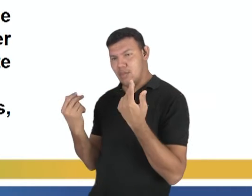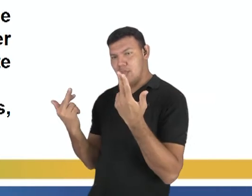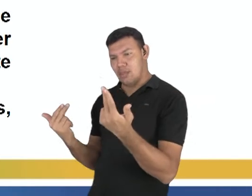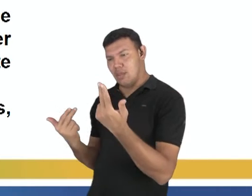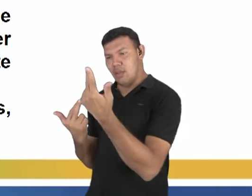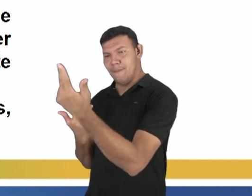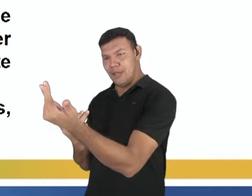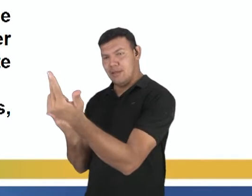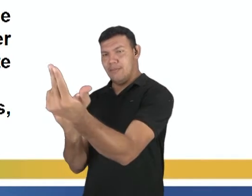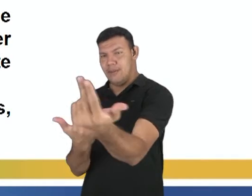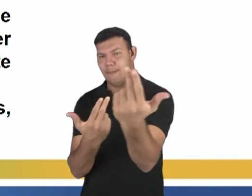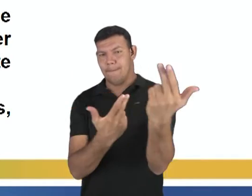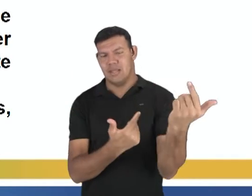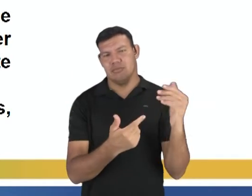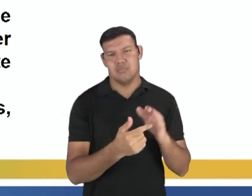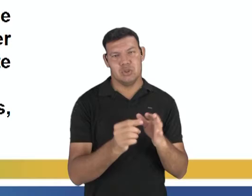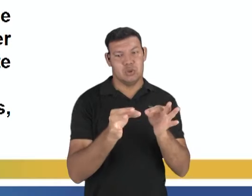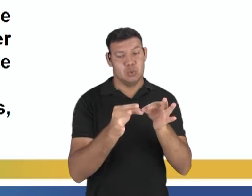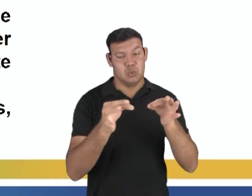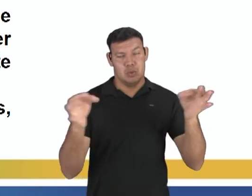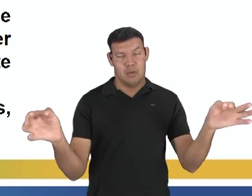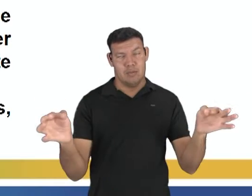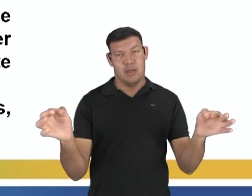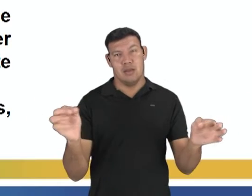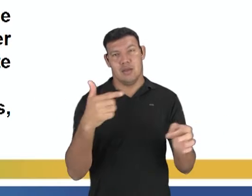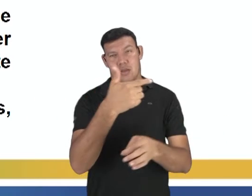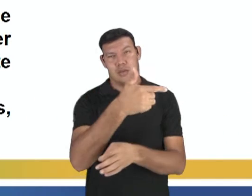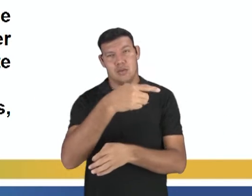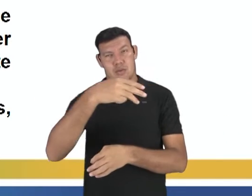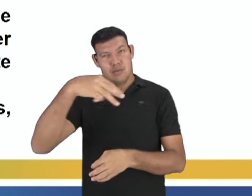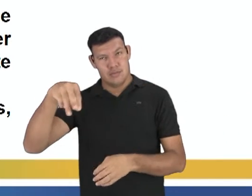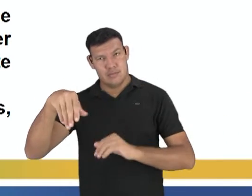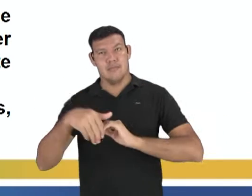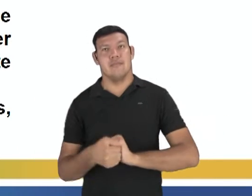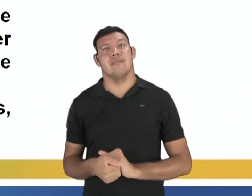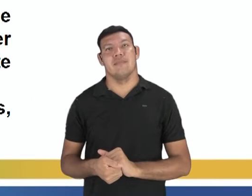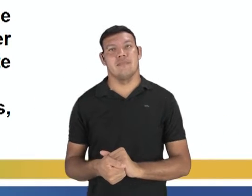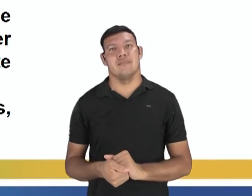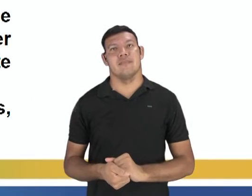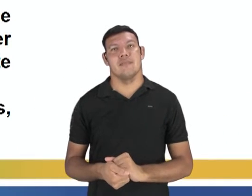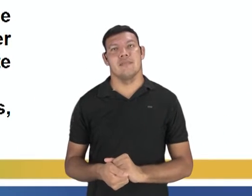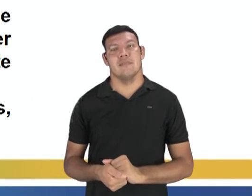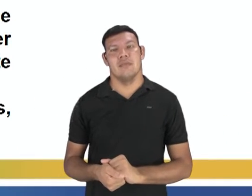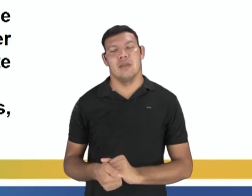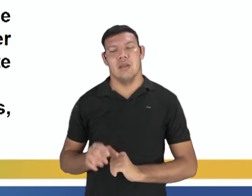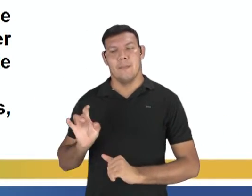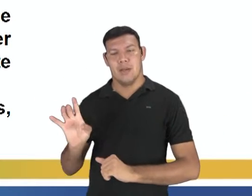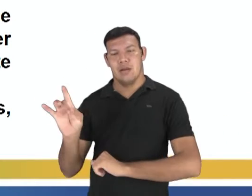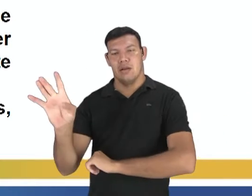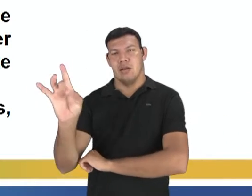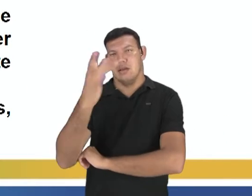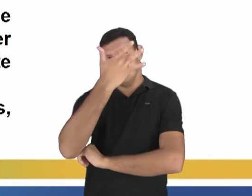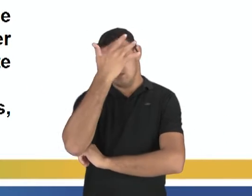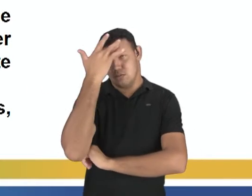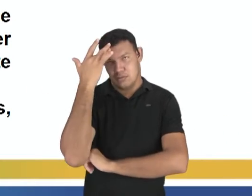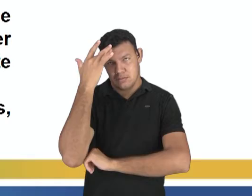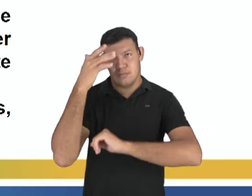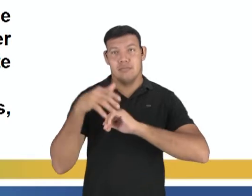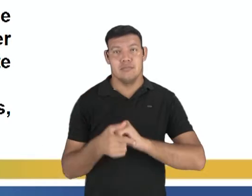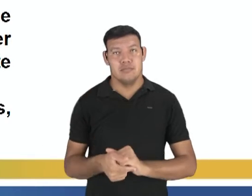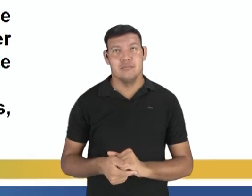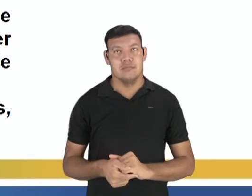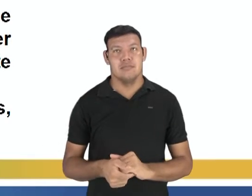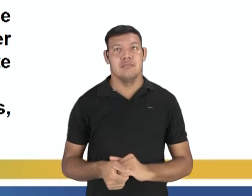iguais, de mais ou menos 2 metros de comprimento. Um pedaço de barbante por participante.